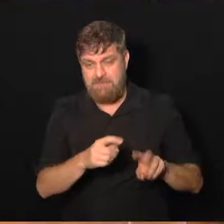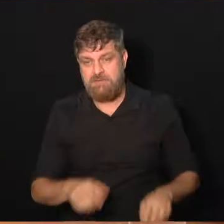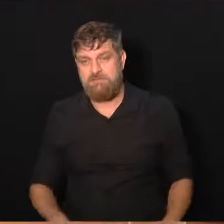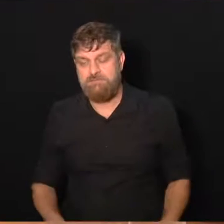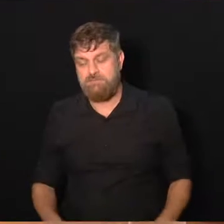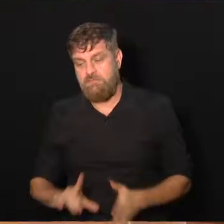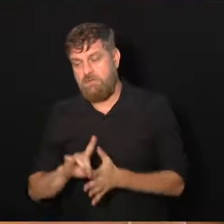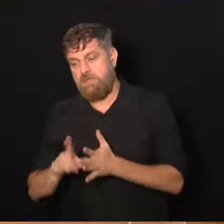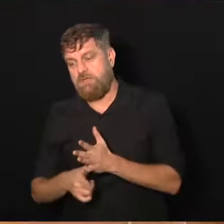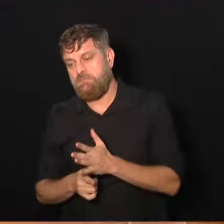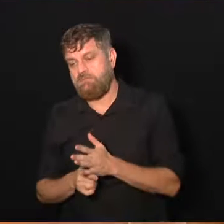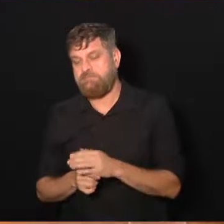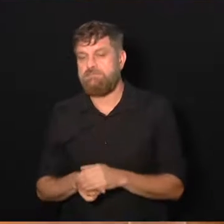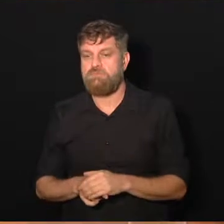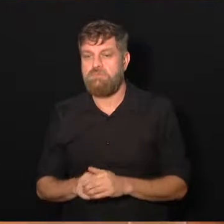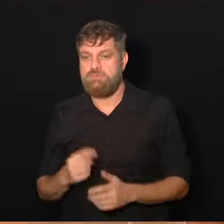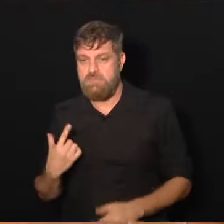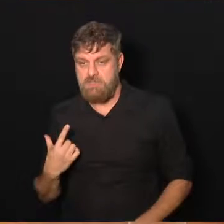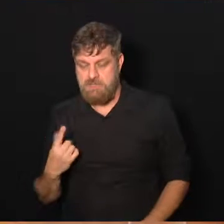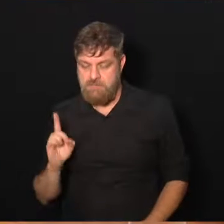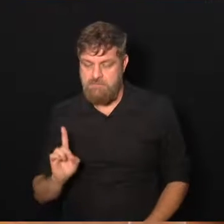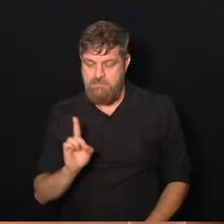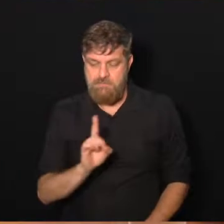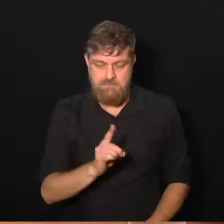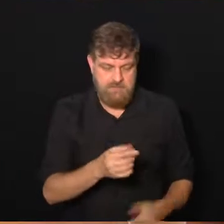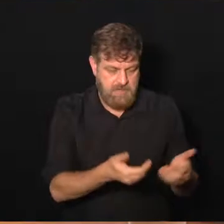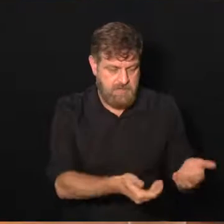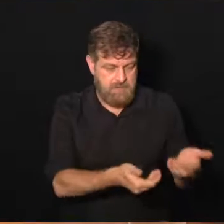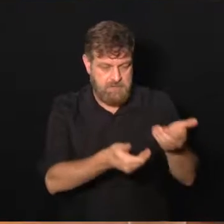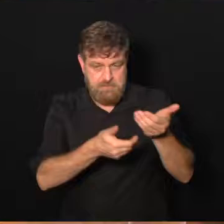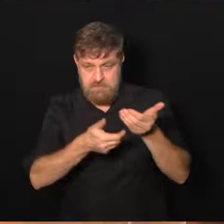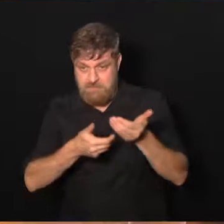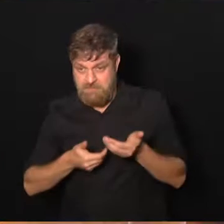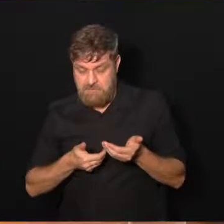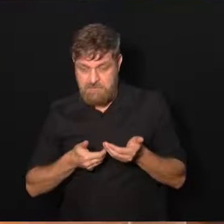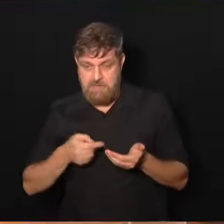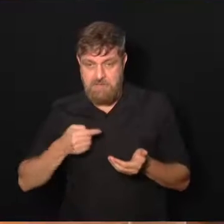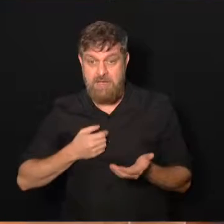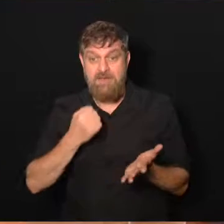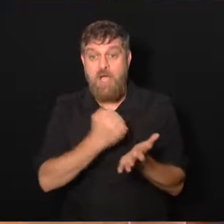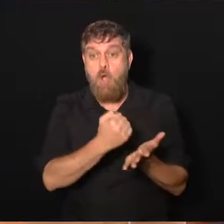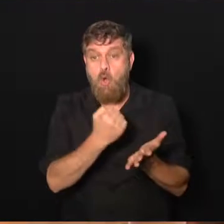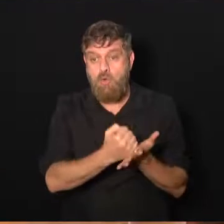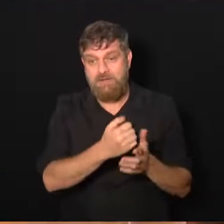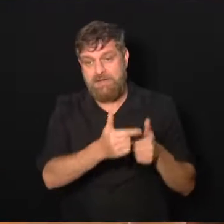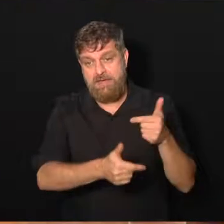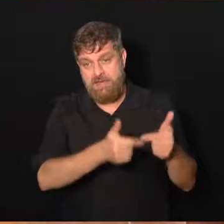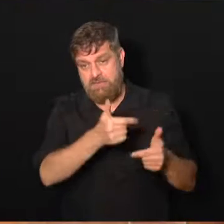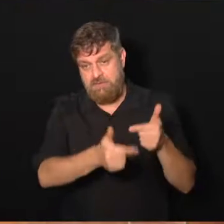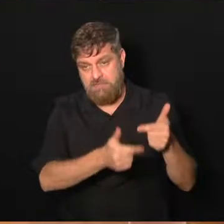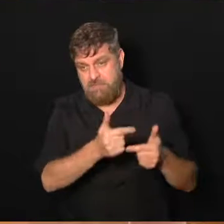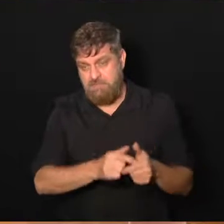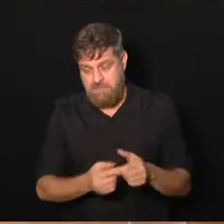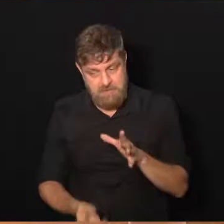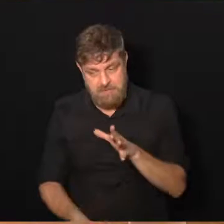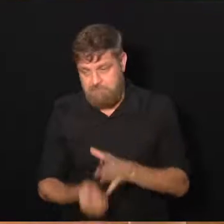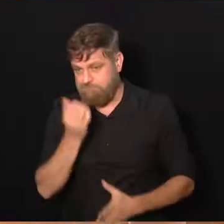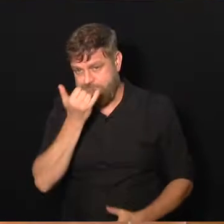espera buscar o bichinho em boas condições e com o devido tratamento contratado, mas nem sempre isso ocorre.